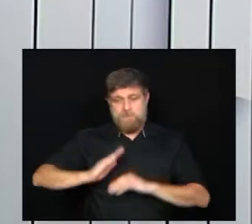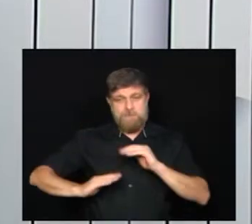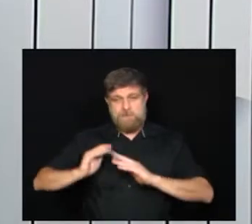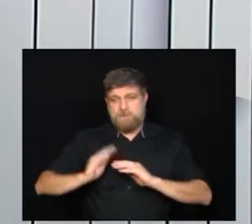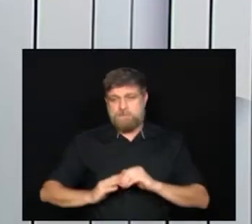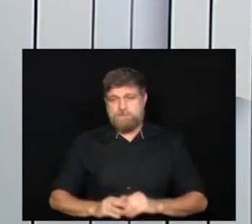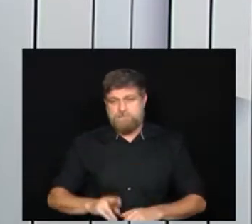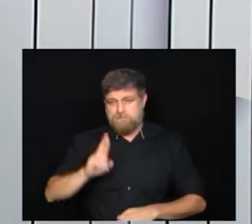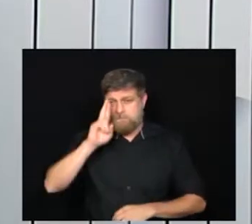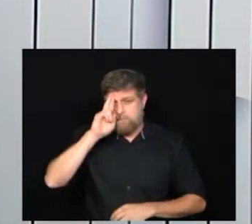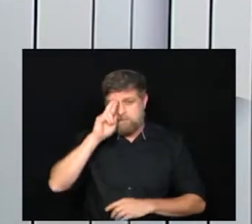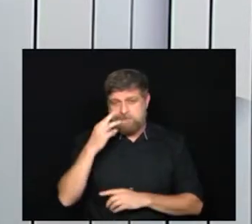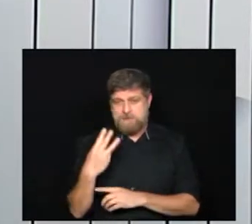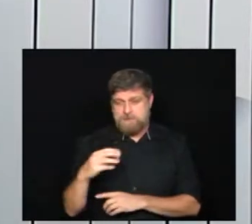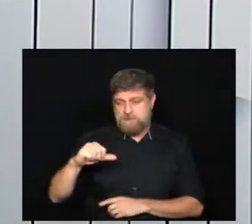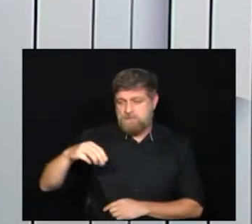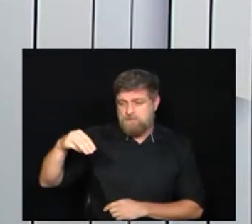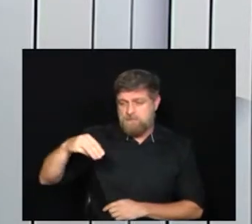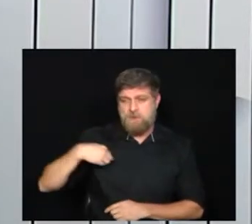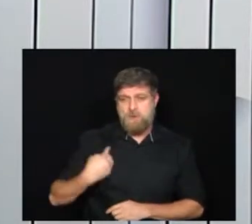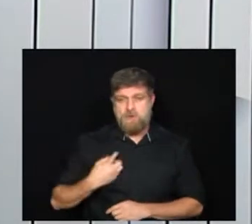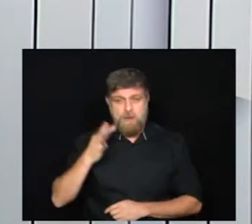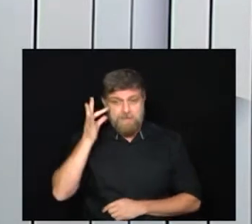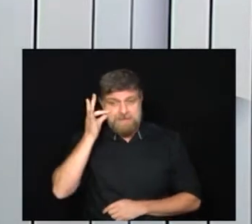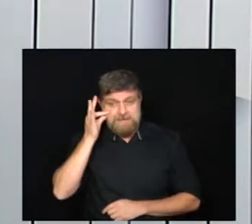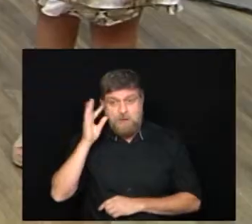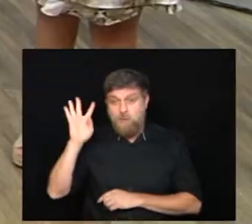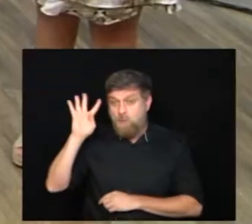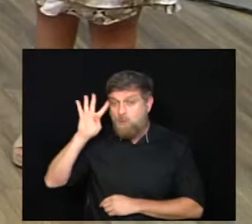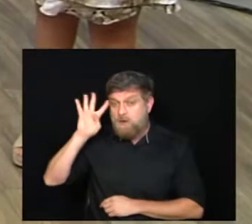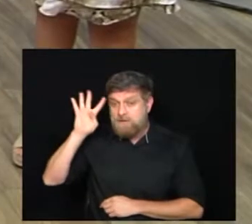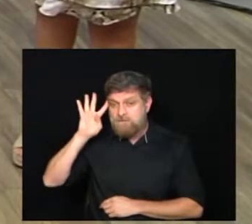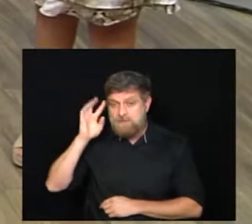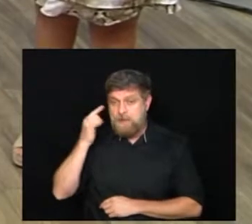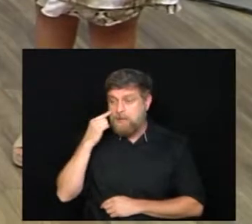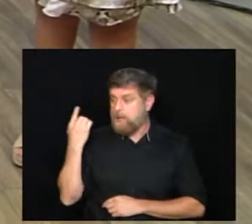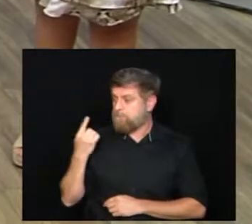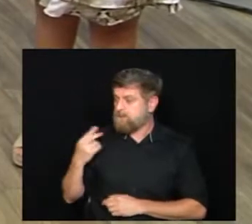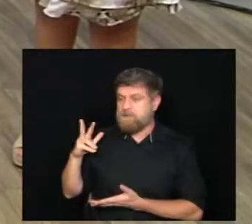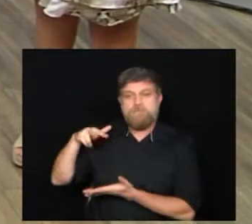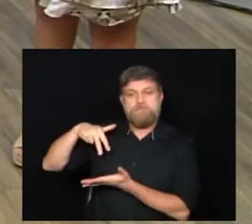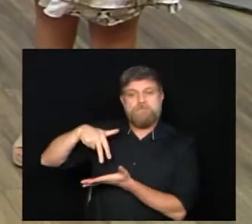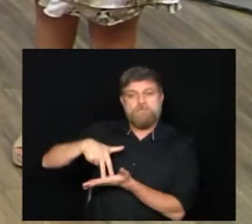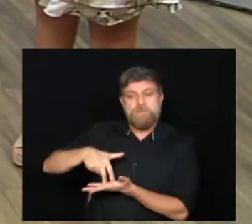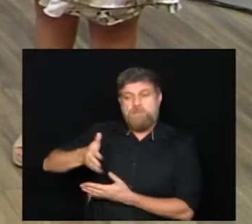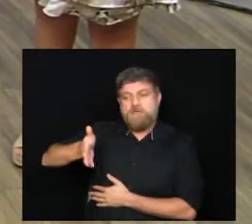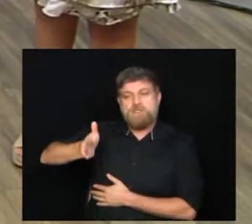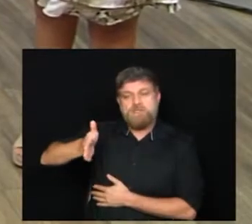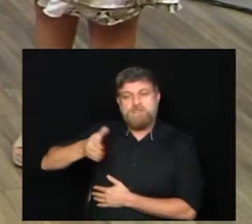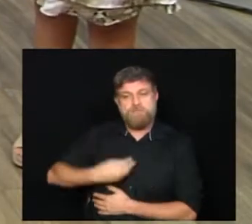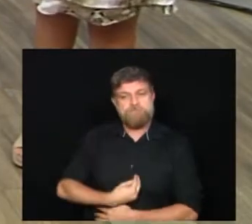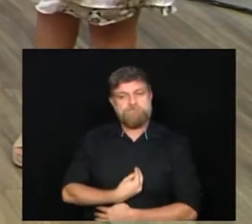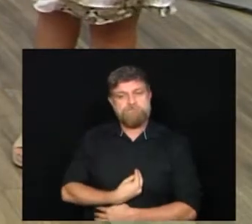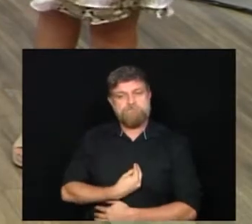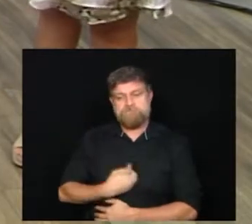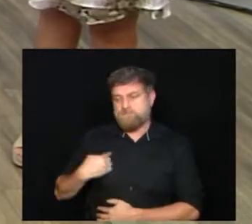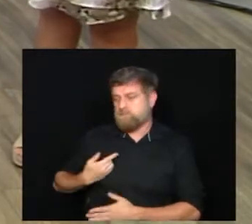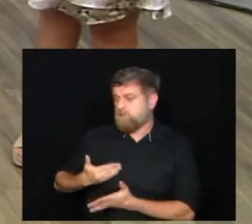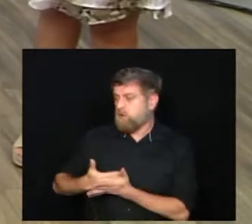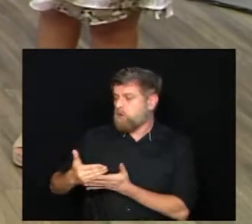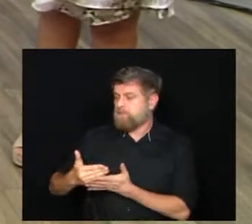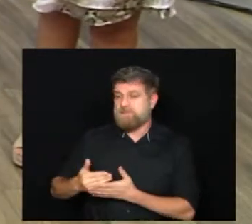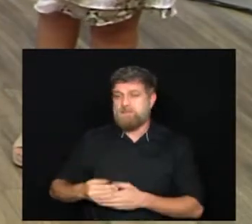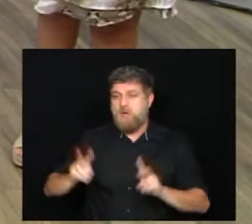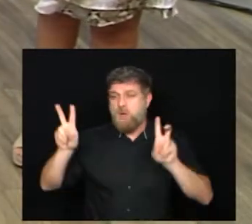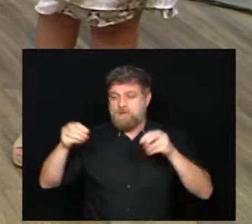né? 12h39, nós estamos ao vivo nesta quarta-feira. A Mirna Abreu já está aqui nos nossos estúdios e nós começamos com as